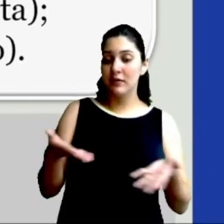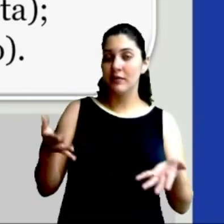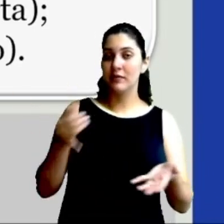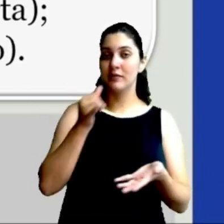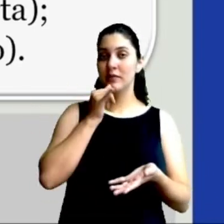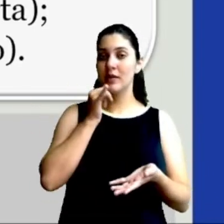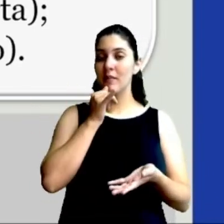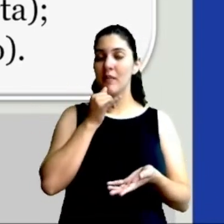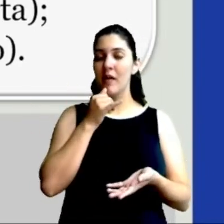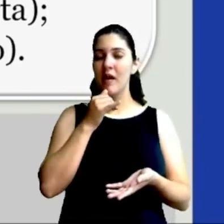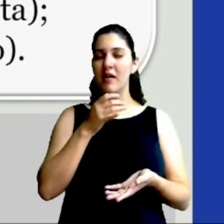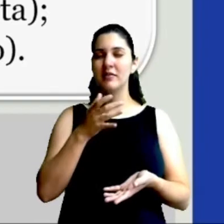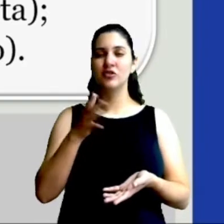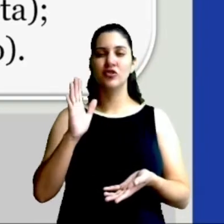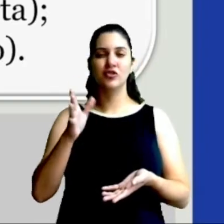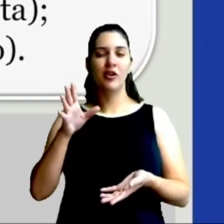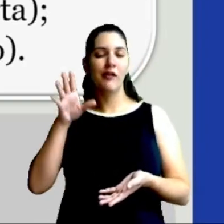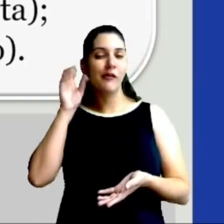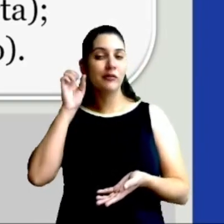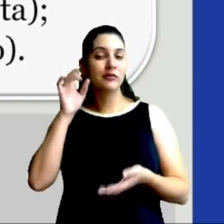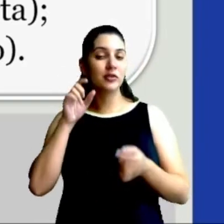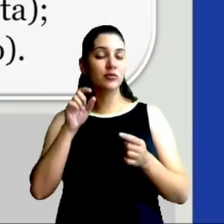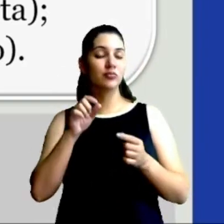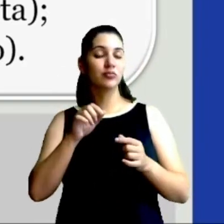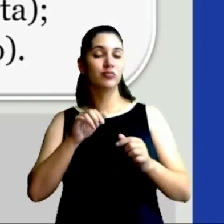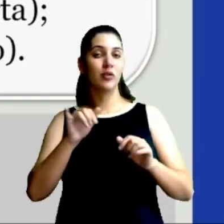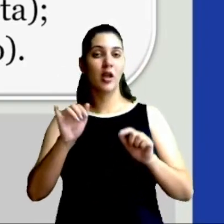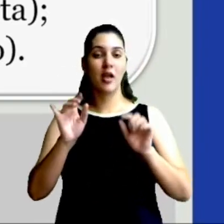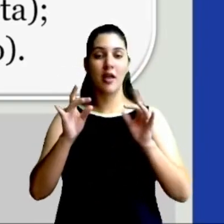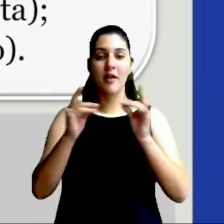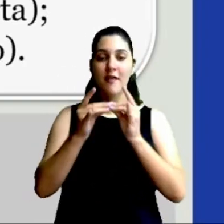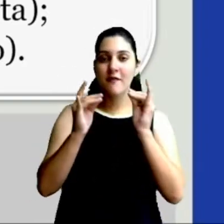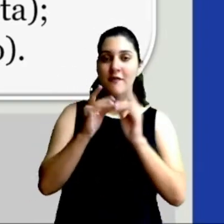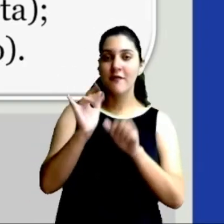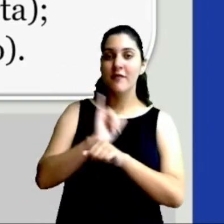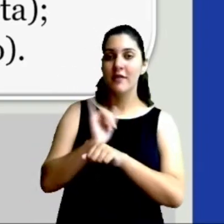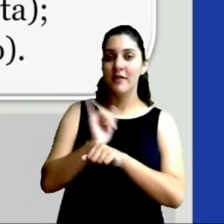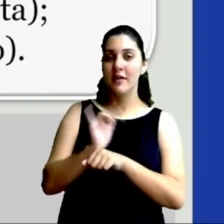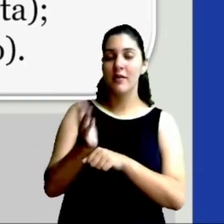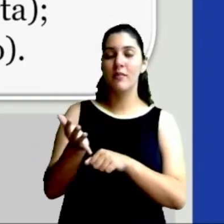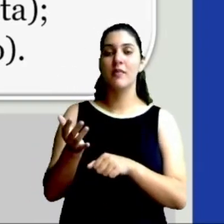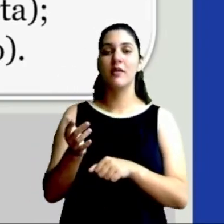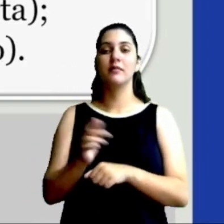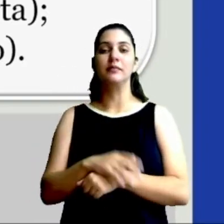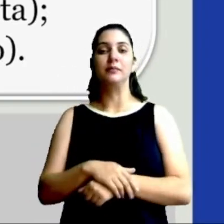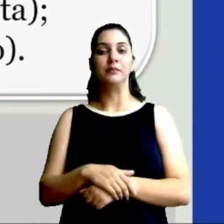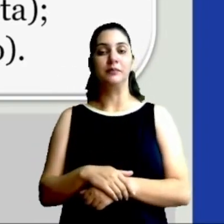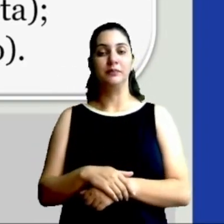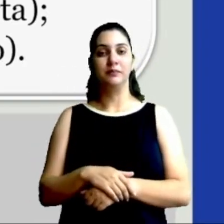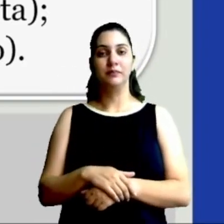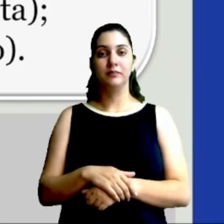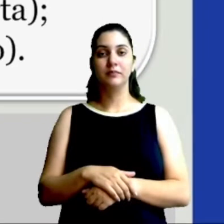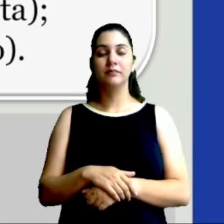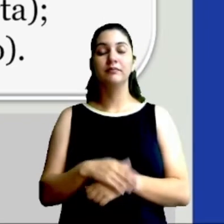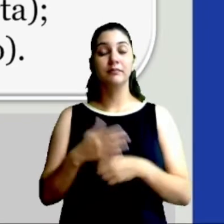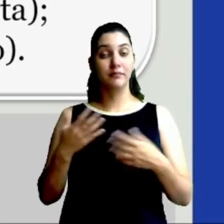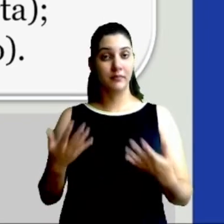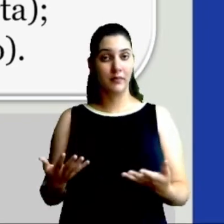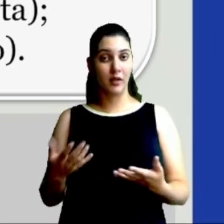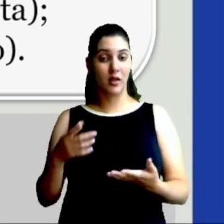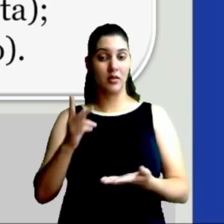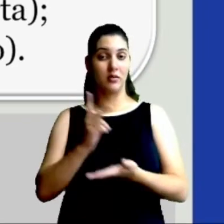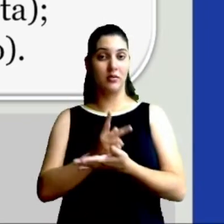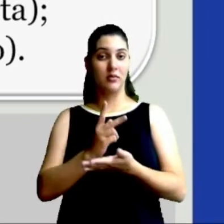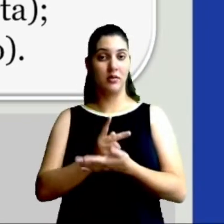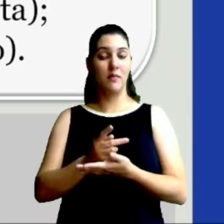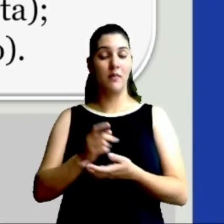ouviu, principalmente em séries, em filmes, let's go now, tá? Gente, toda